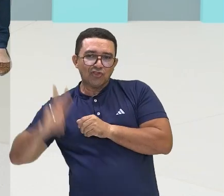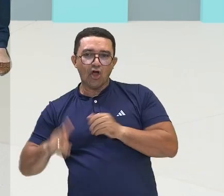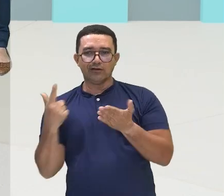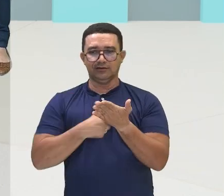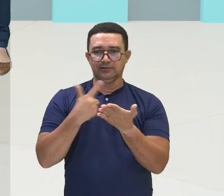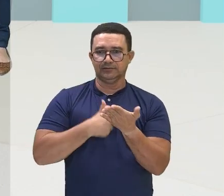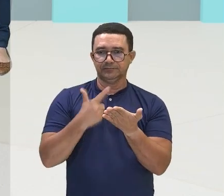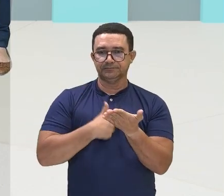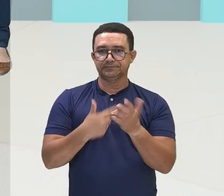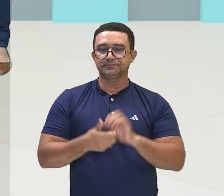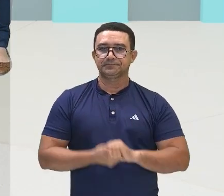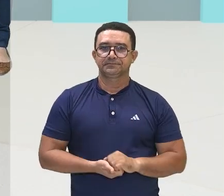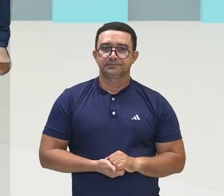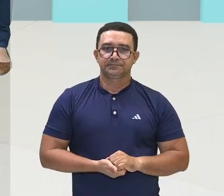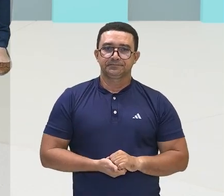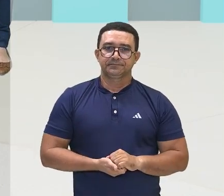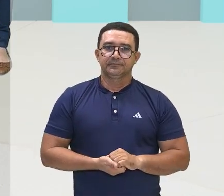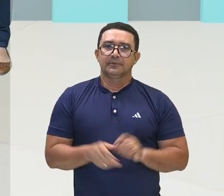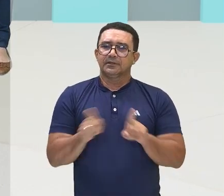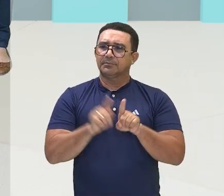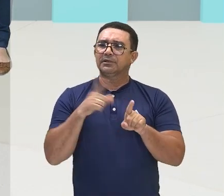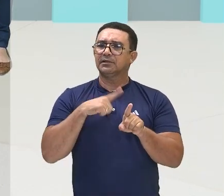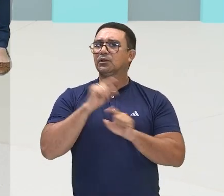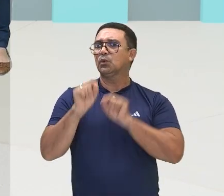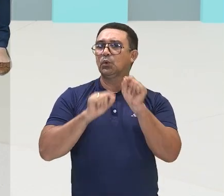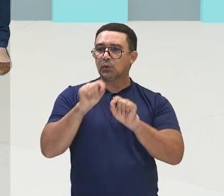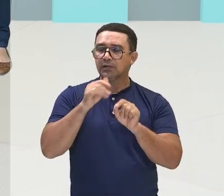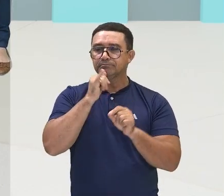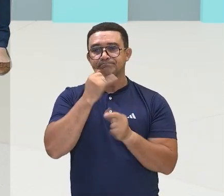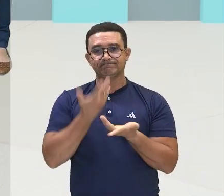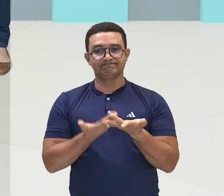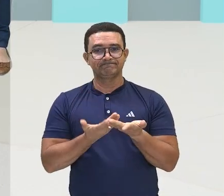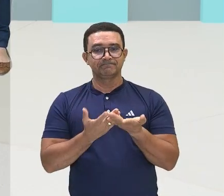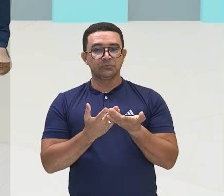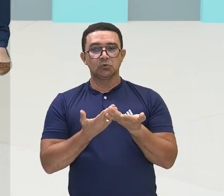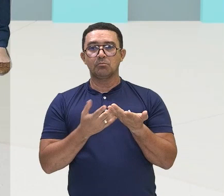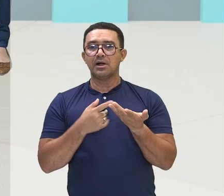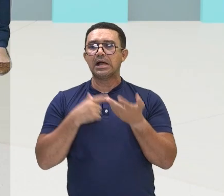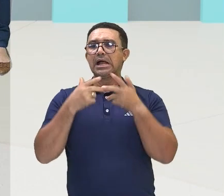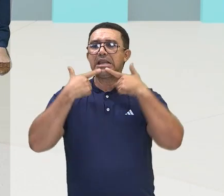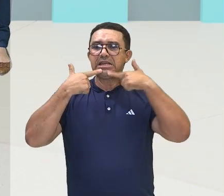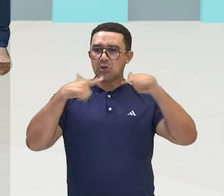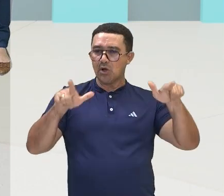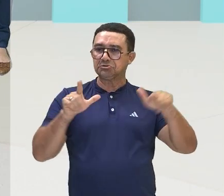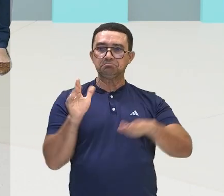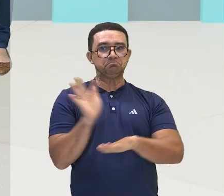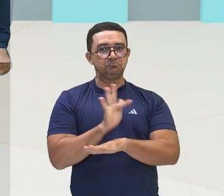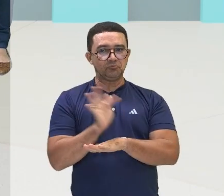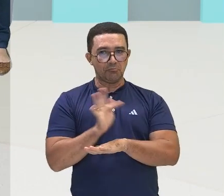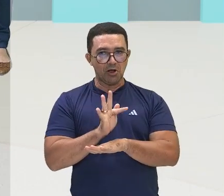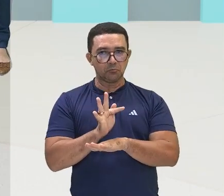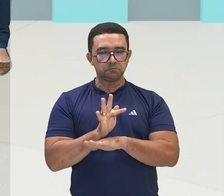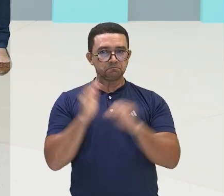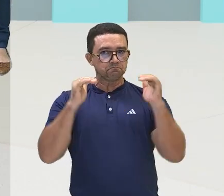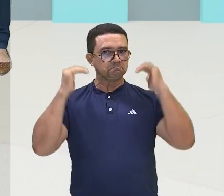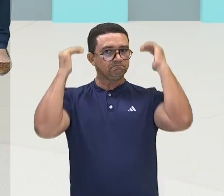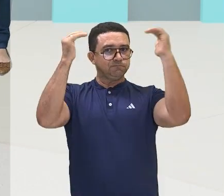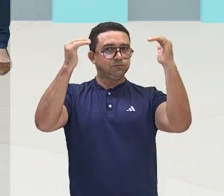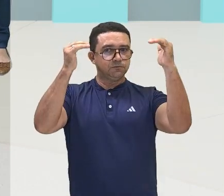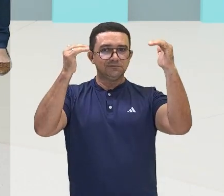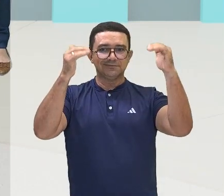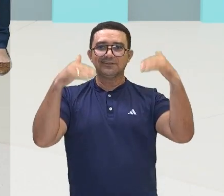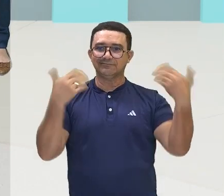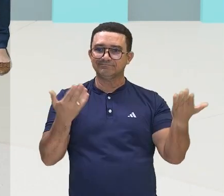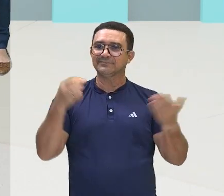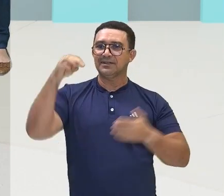ok? Continuando, nós vamos ter a presença da forma culta no linguajar dos escritores. Tanto que Machado de Assis